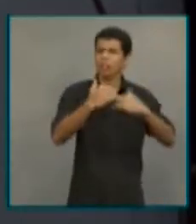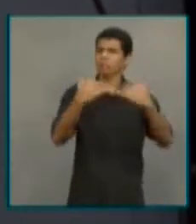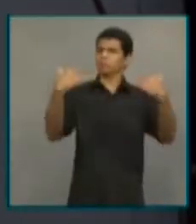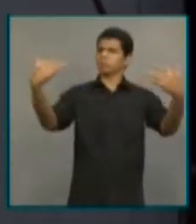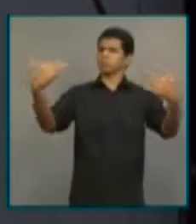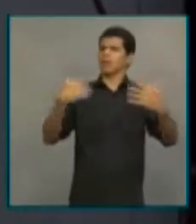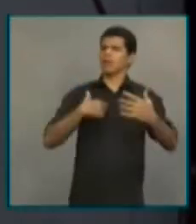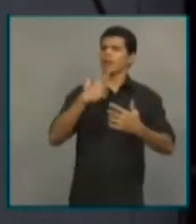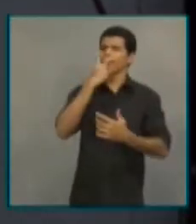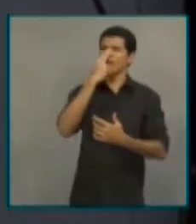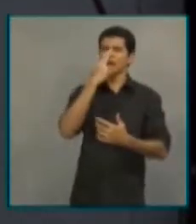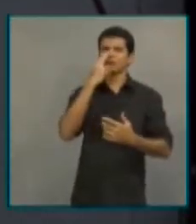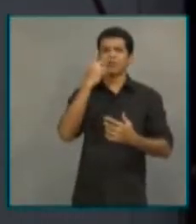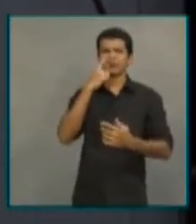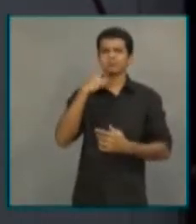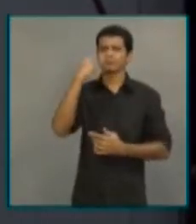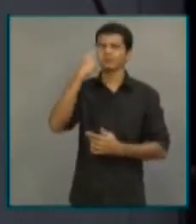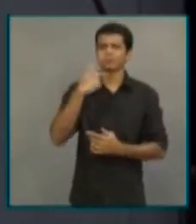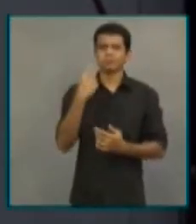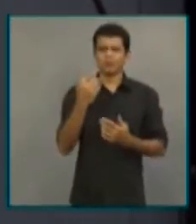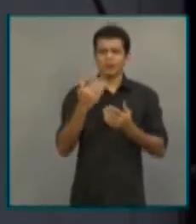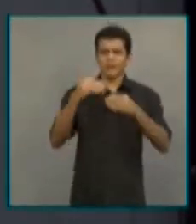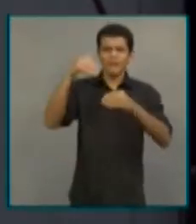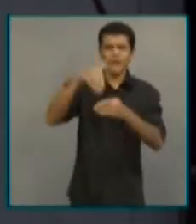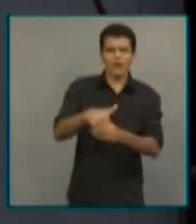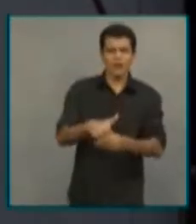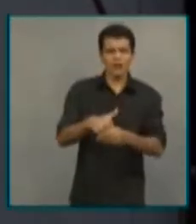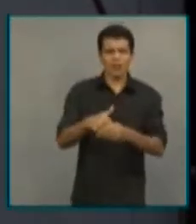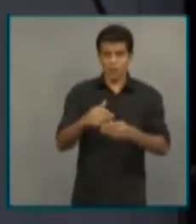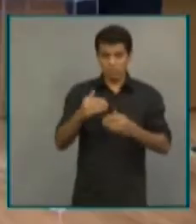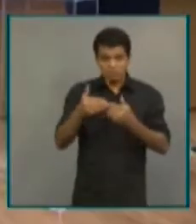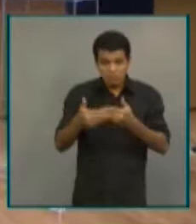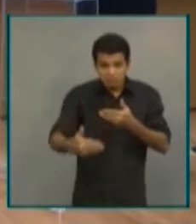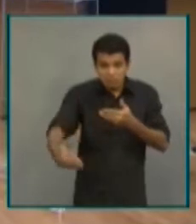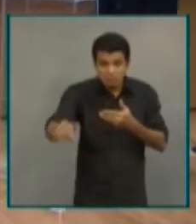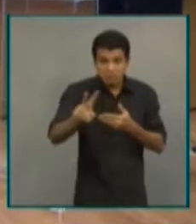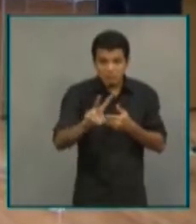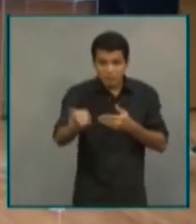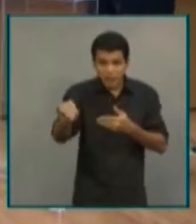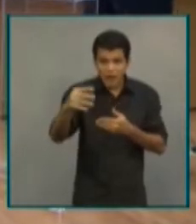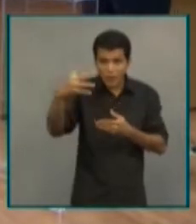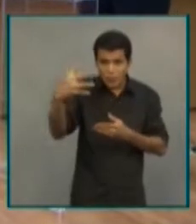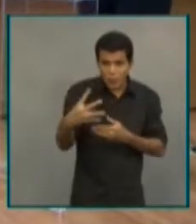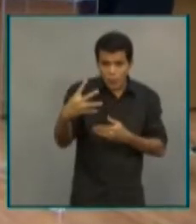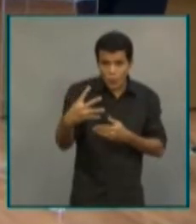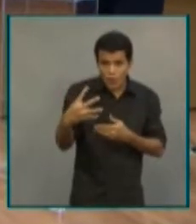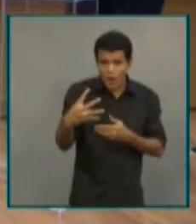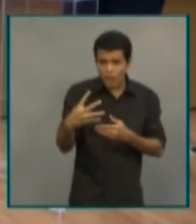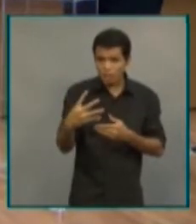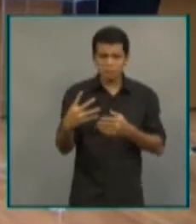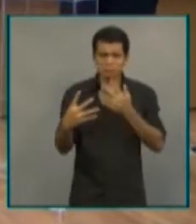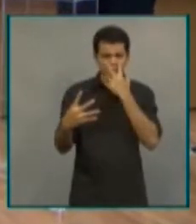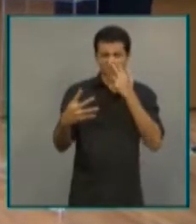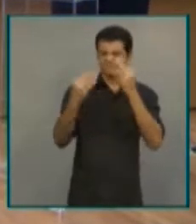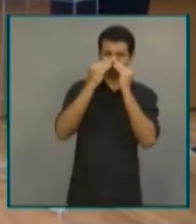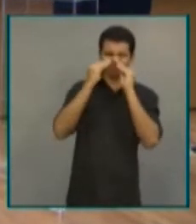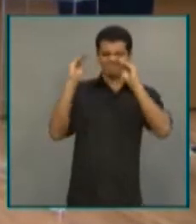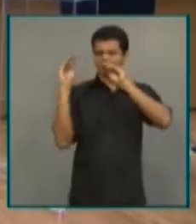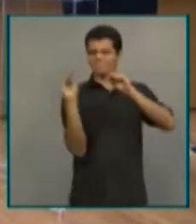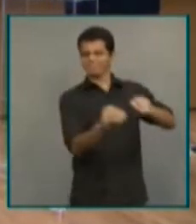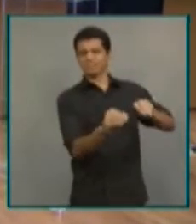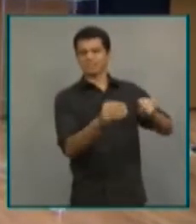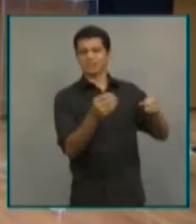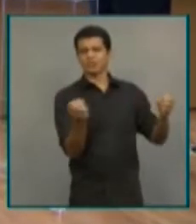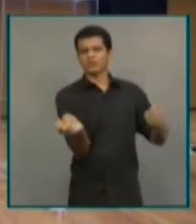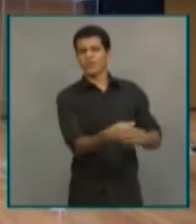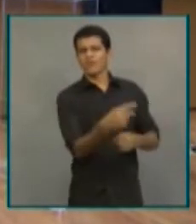americanas. E quando chegar do dia 4 agora, os senhores vão abandonar os jovens advogados que estão aí trabalhando,